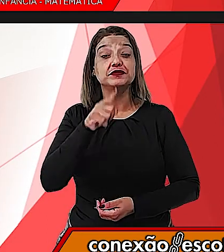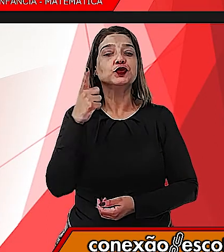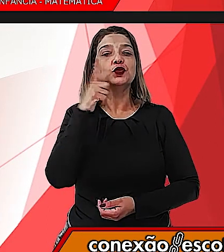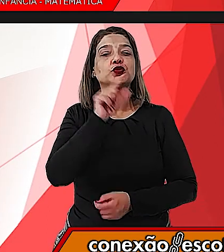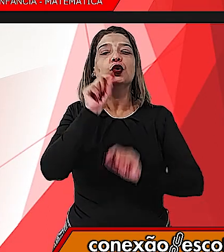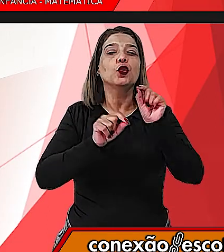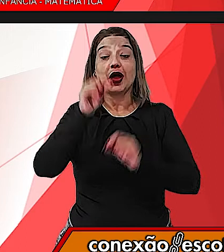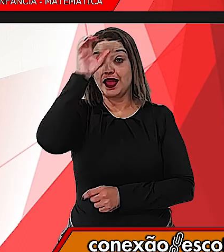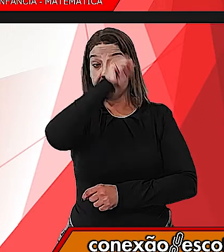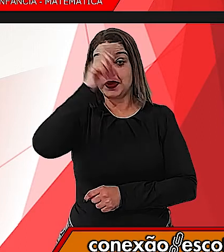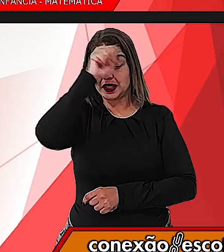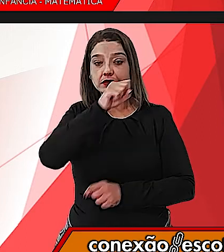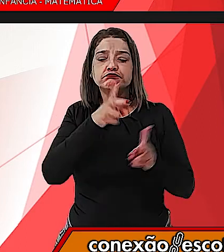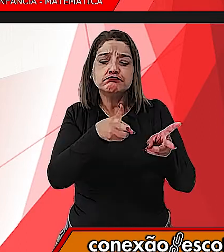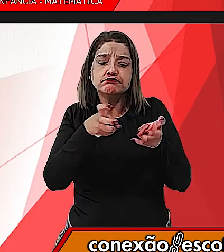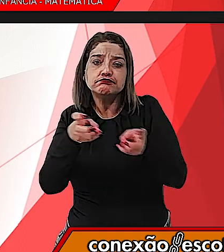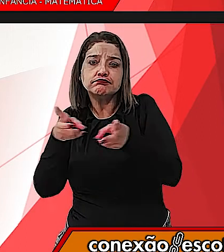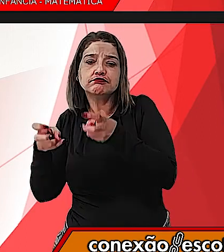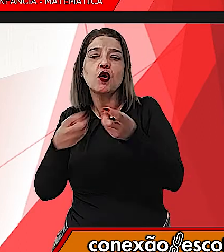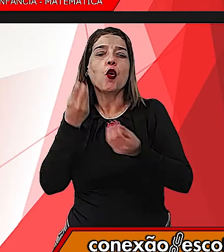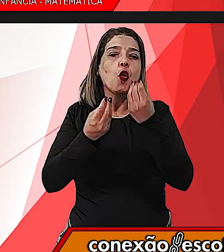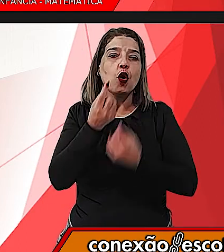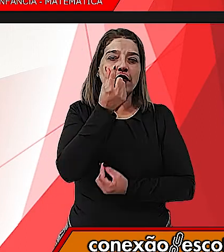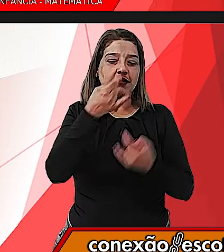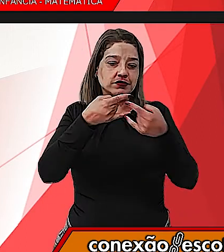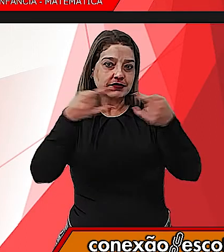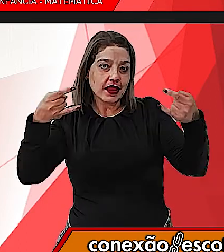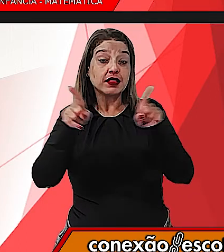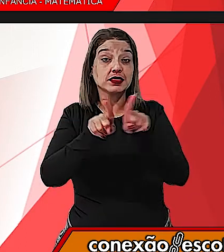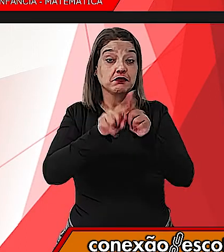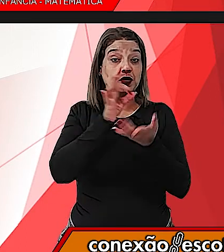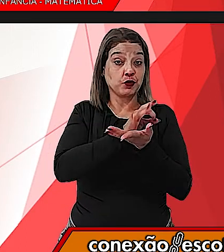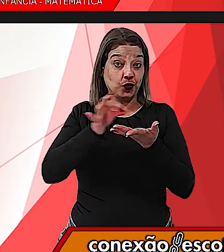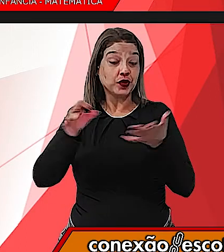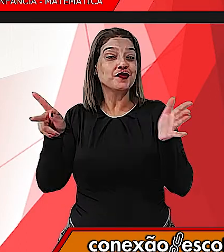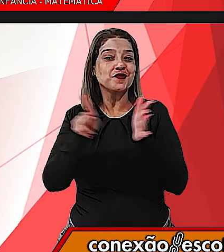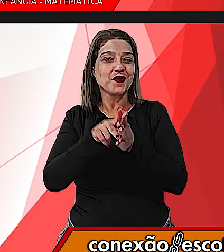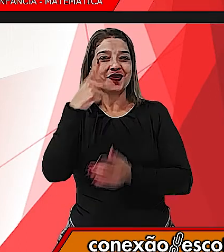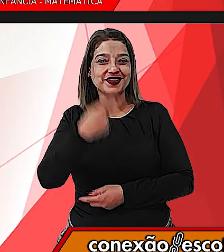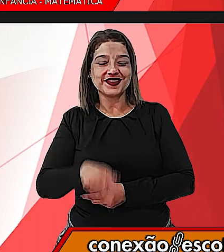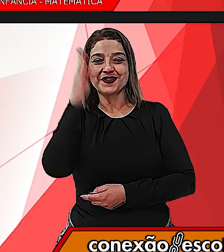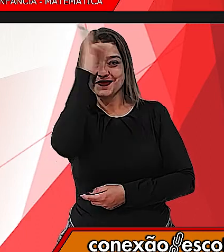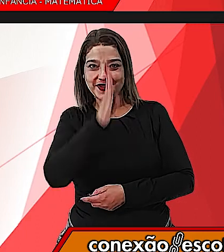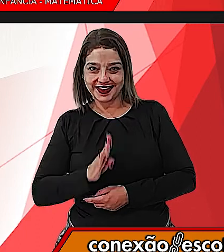Vocês aprenderam a identificar valores de cédulas e moedas do sistema monetário brasileiro.